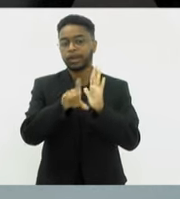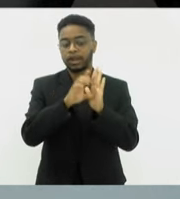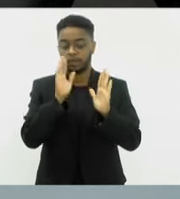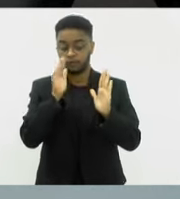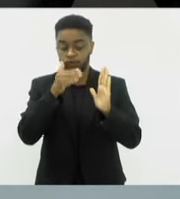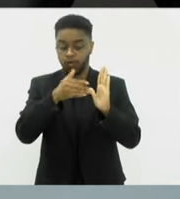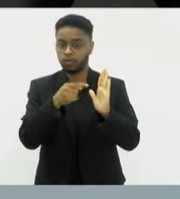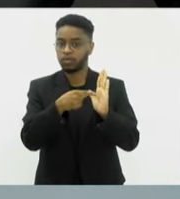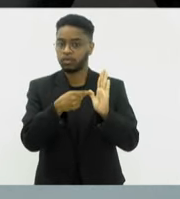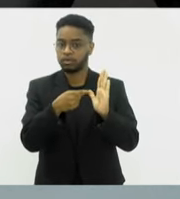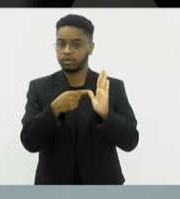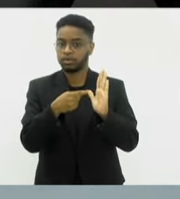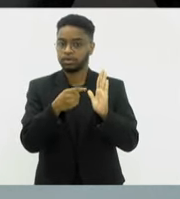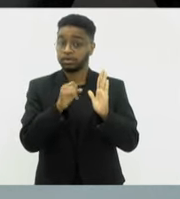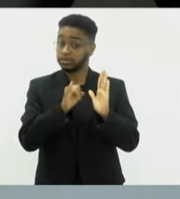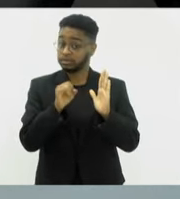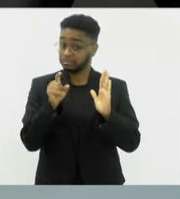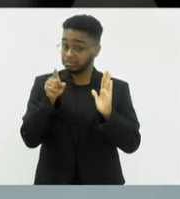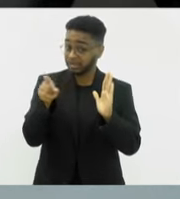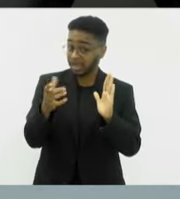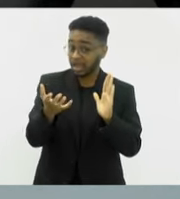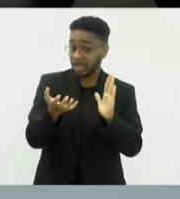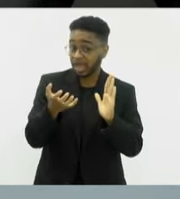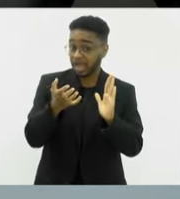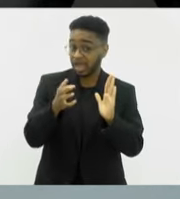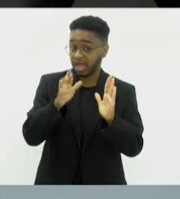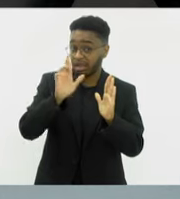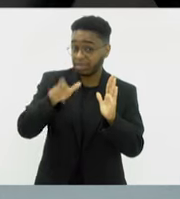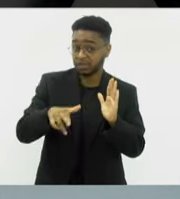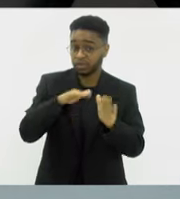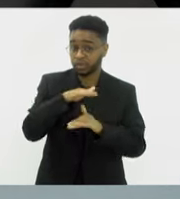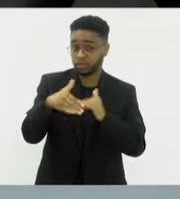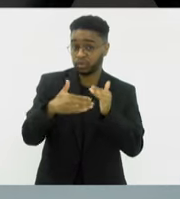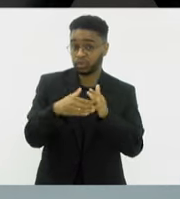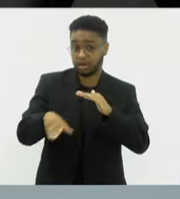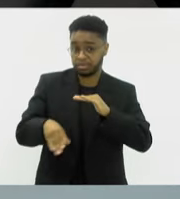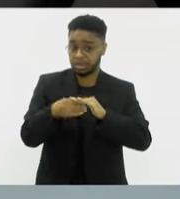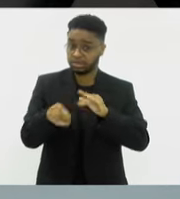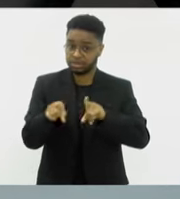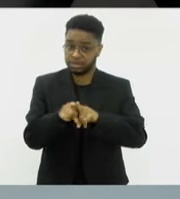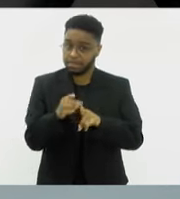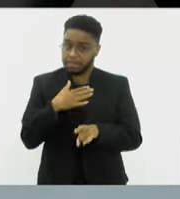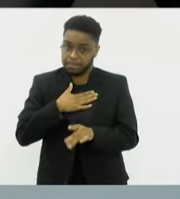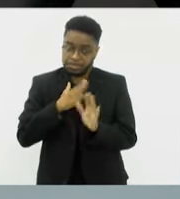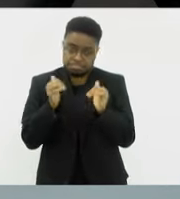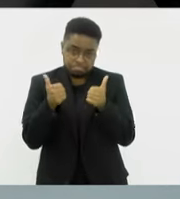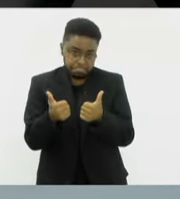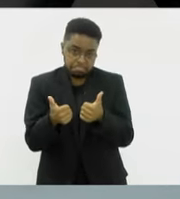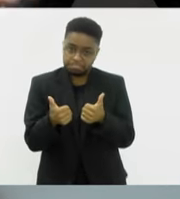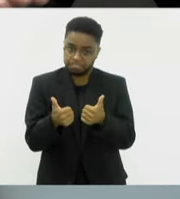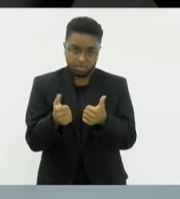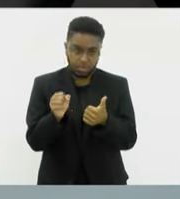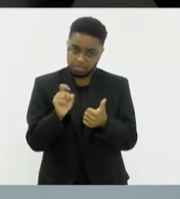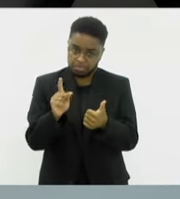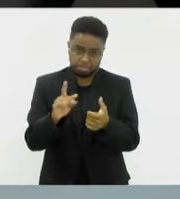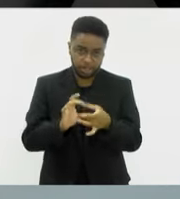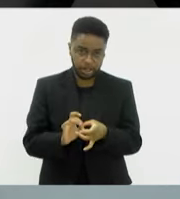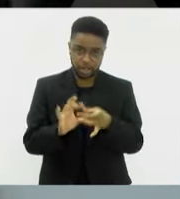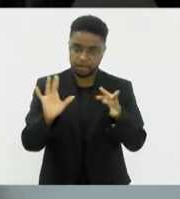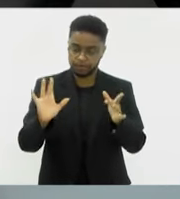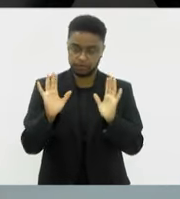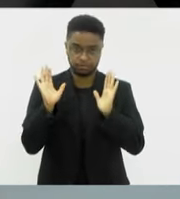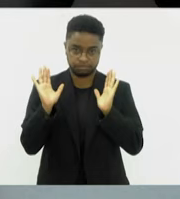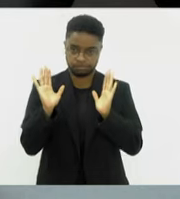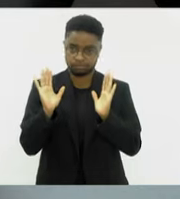projeto, se o senhor quiser rejeitar todas as emendas, inclusive as minhas, o senhor fica absolutamente